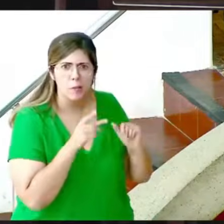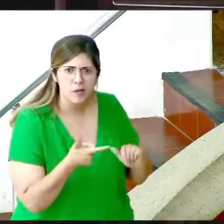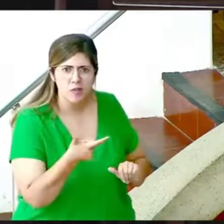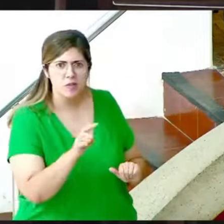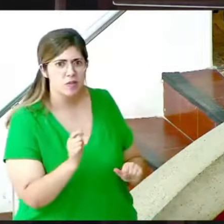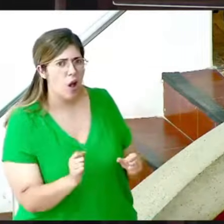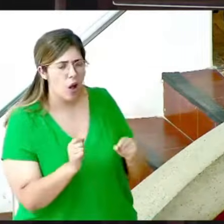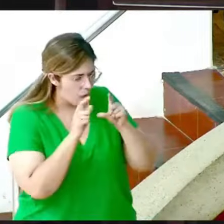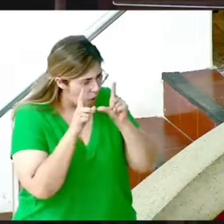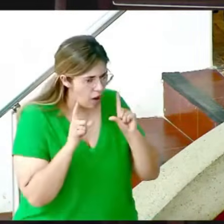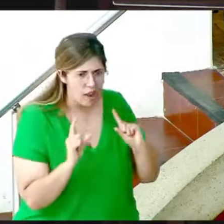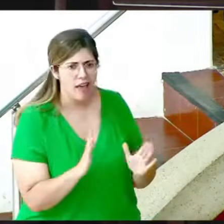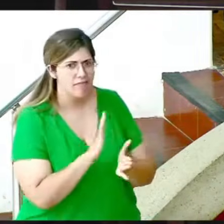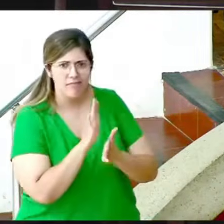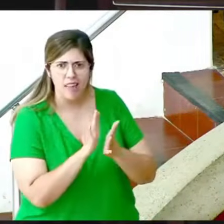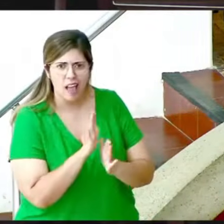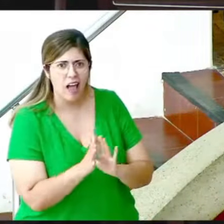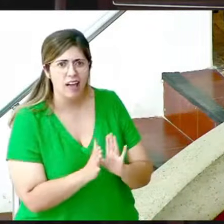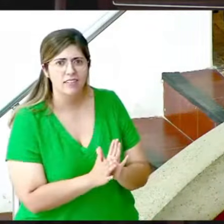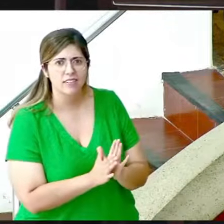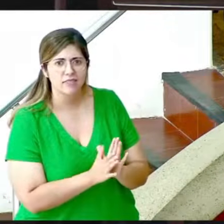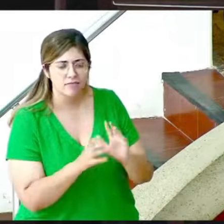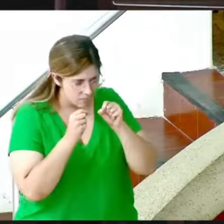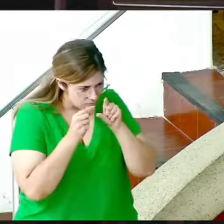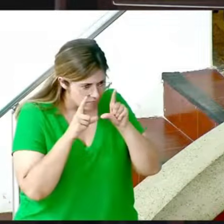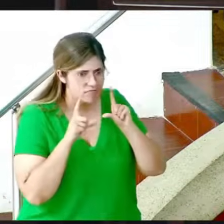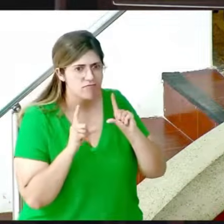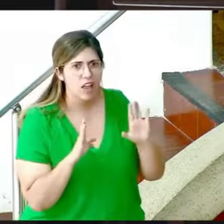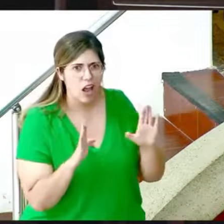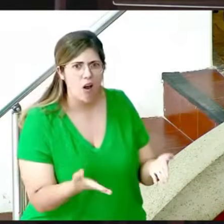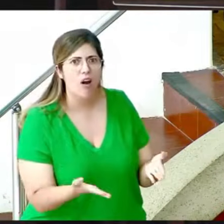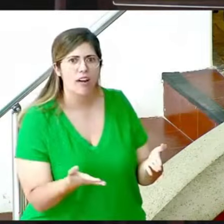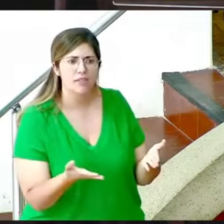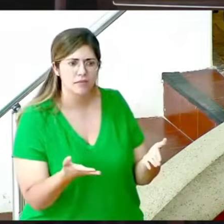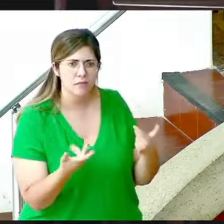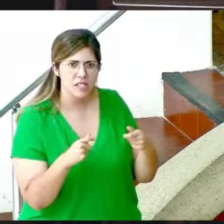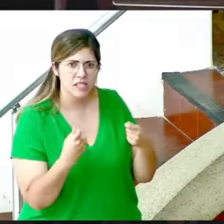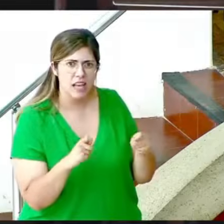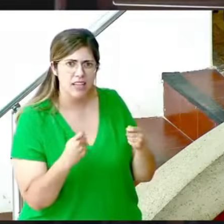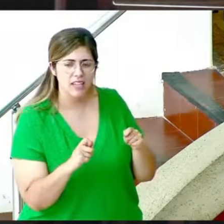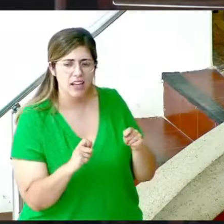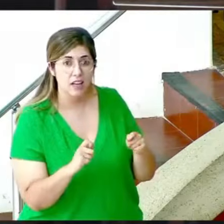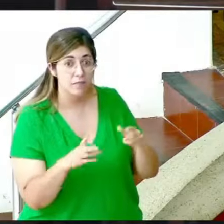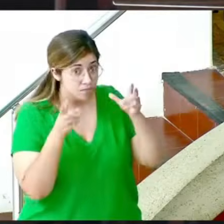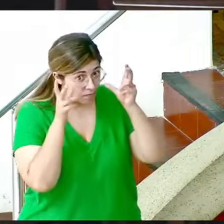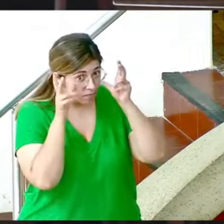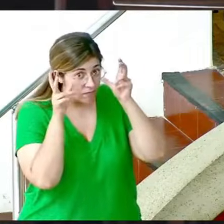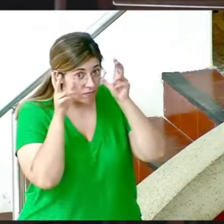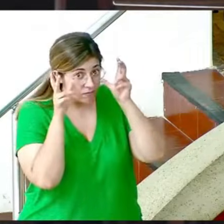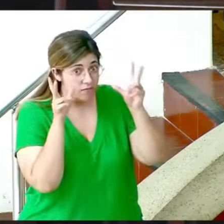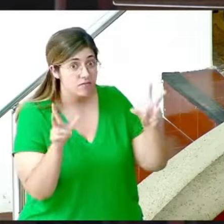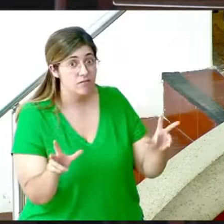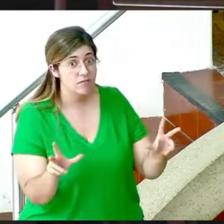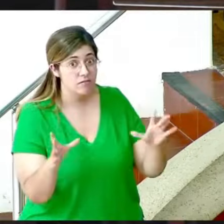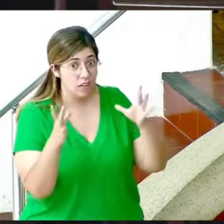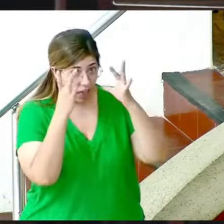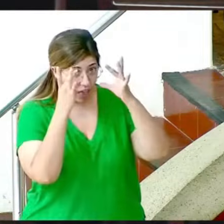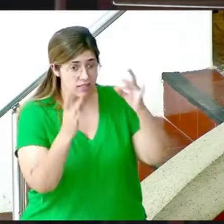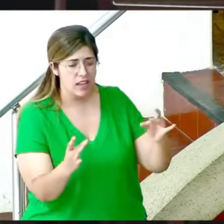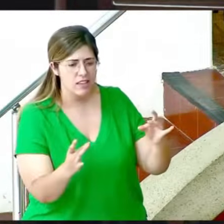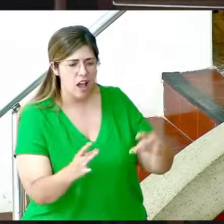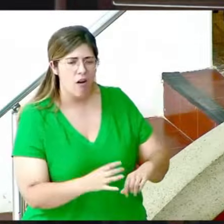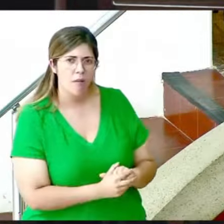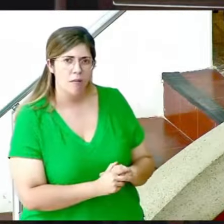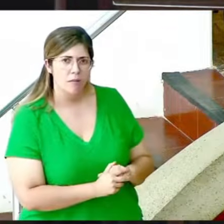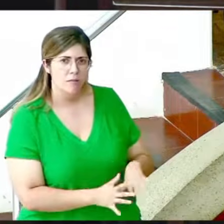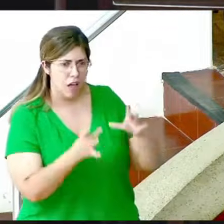pouco? Era para vocês ficarem sóbrios. Vocês deviam ter ficado sóbrios. Eu digo para vocês: vigiem, vigiem. Essa é a